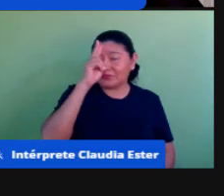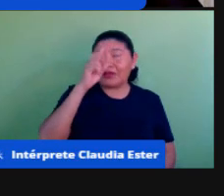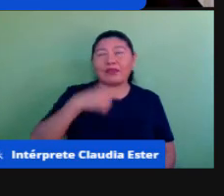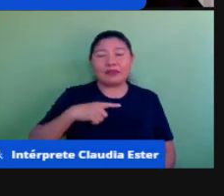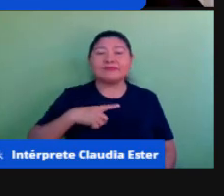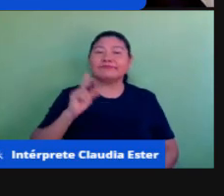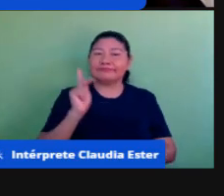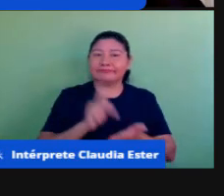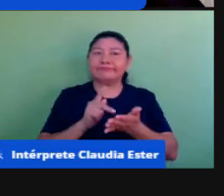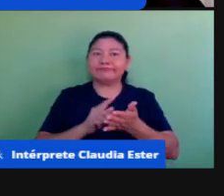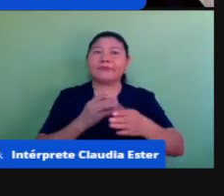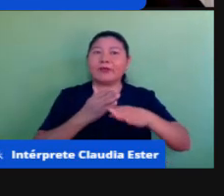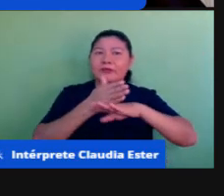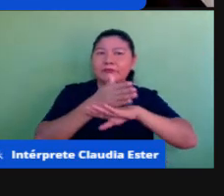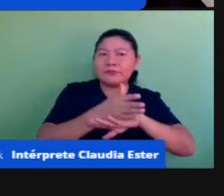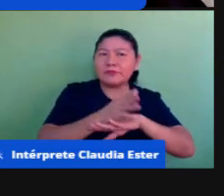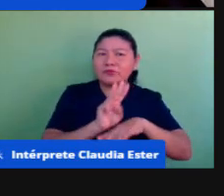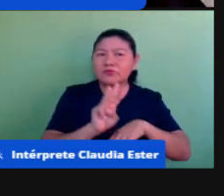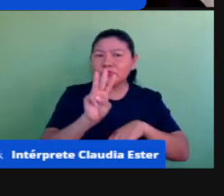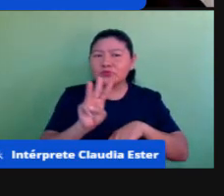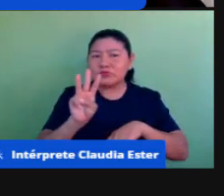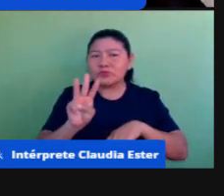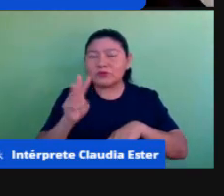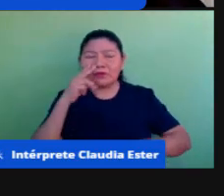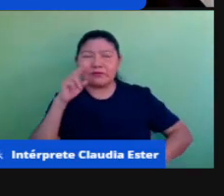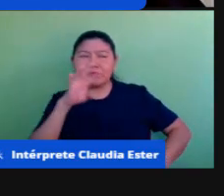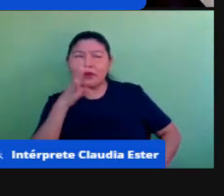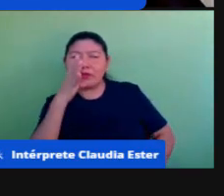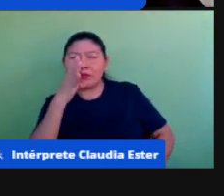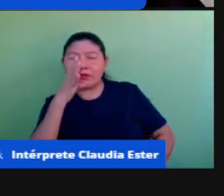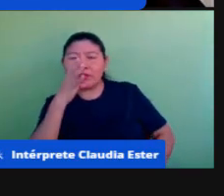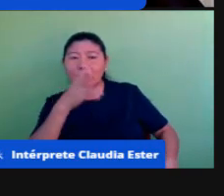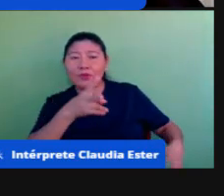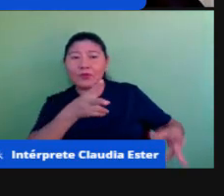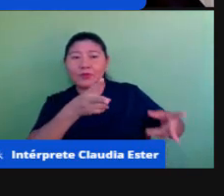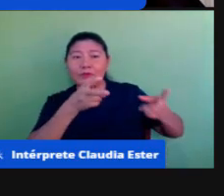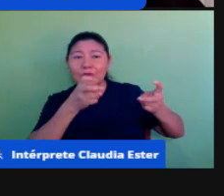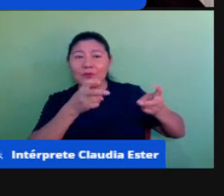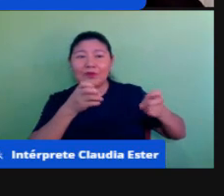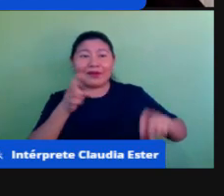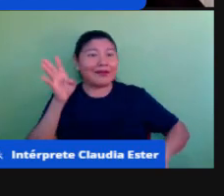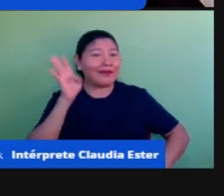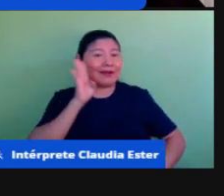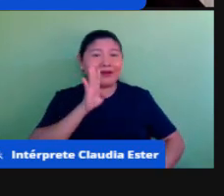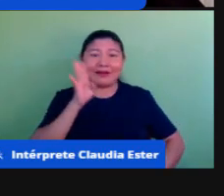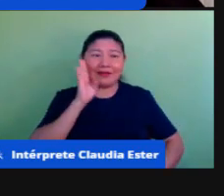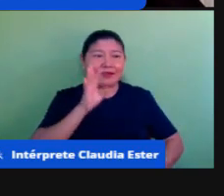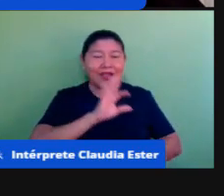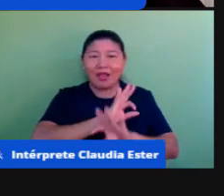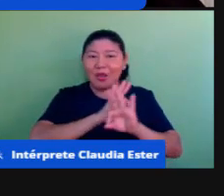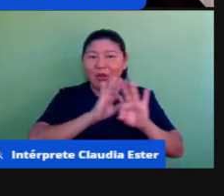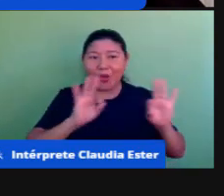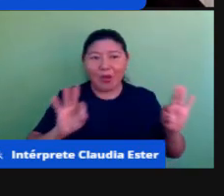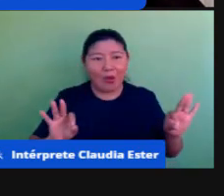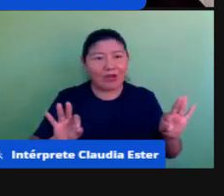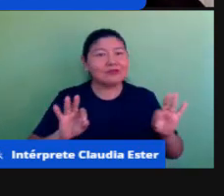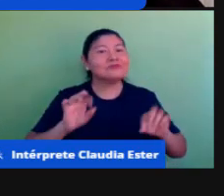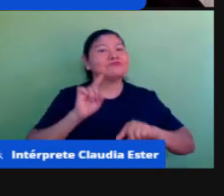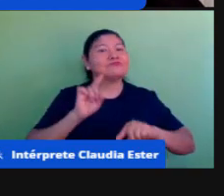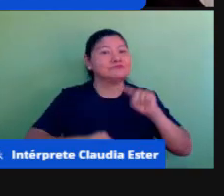eu olhei, é muito interessante, é uma ferramenta que dá para ser usada, é uma